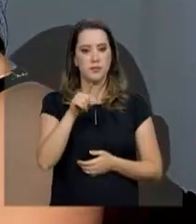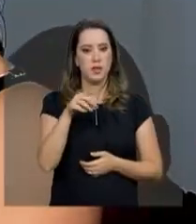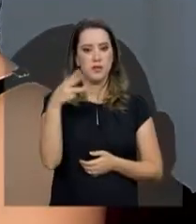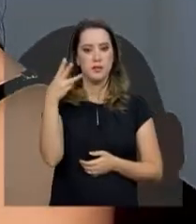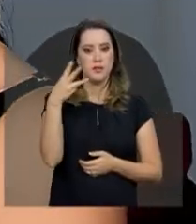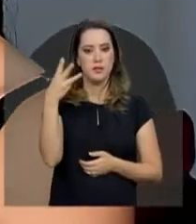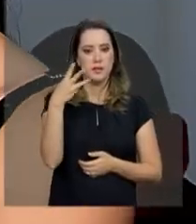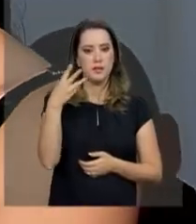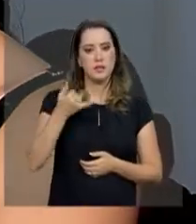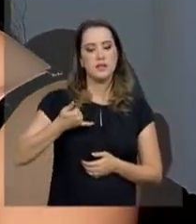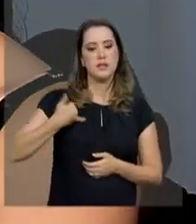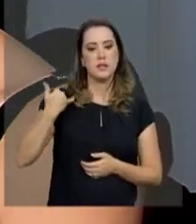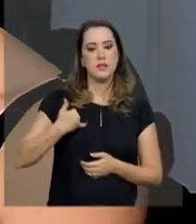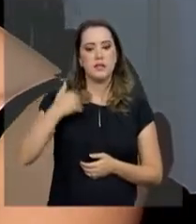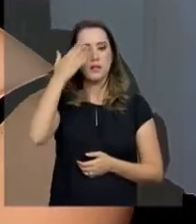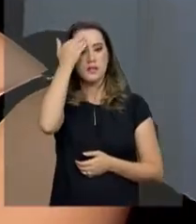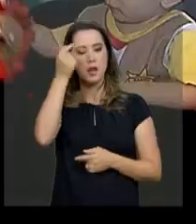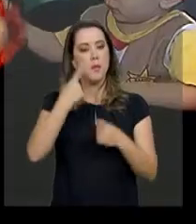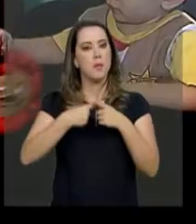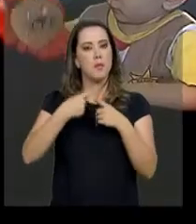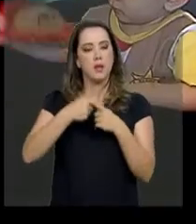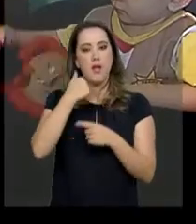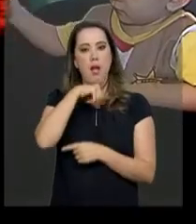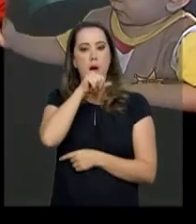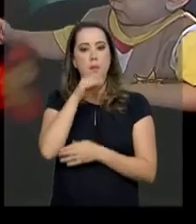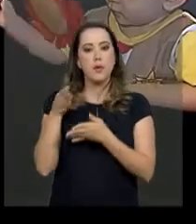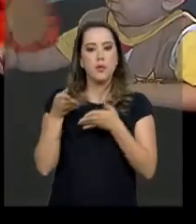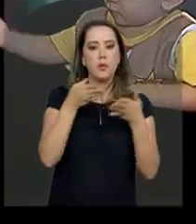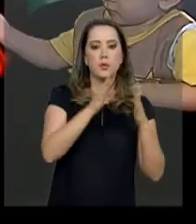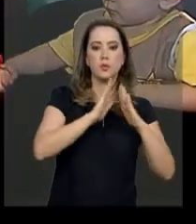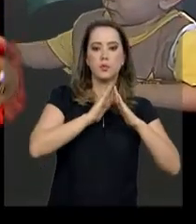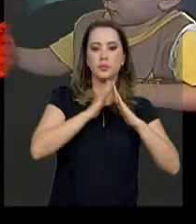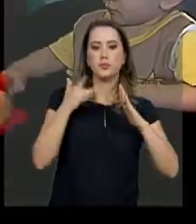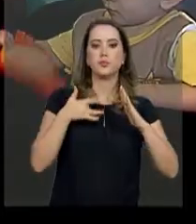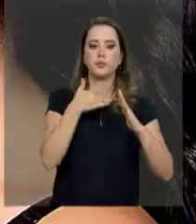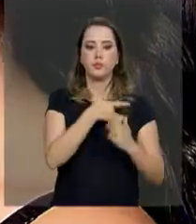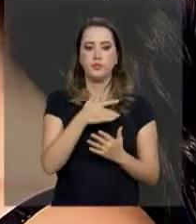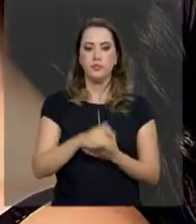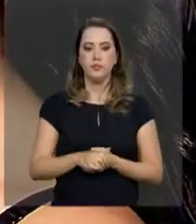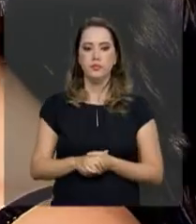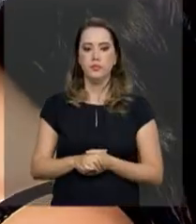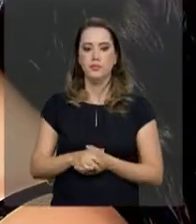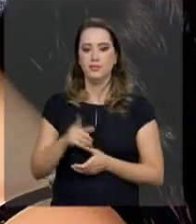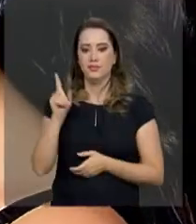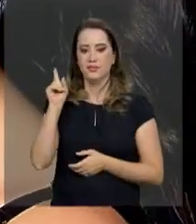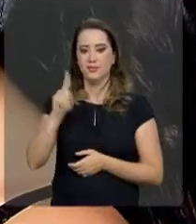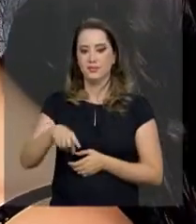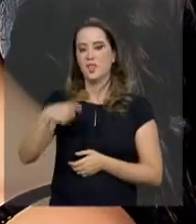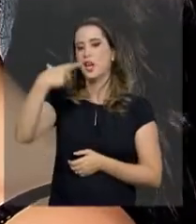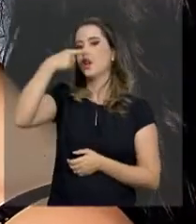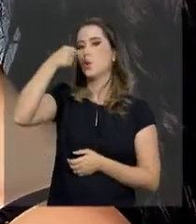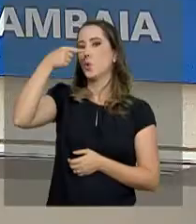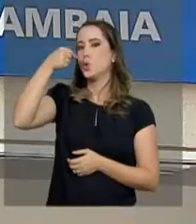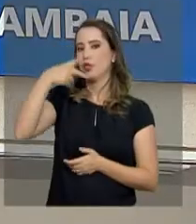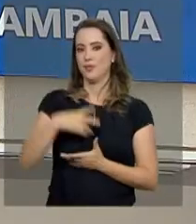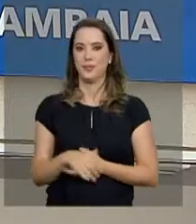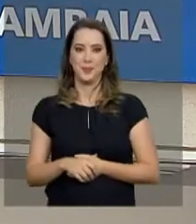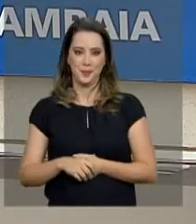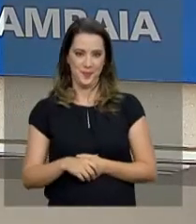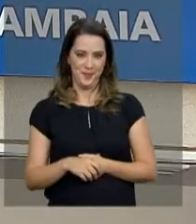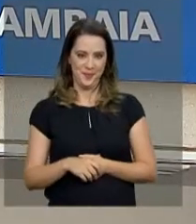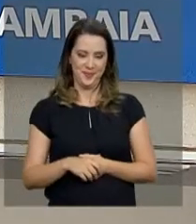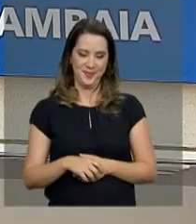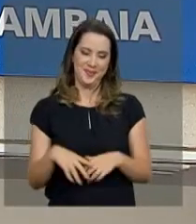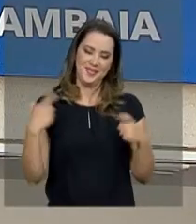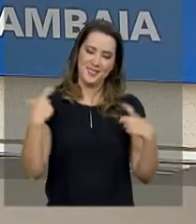sabe por que a mãe priscila 1 trouxe a uma unidade básica de saúde roca que tinha a unidade